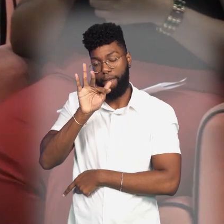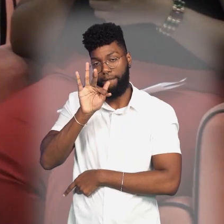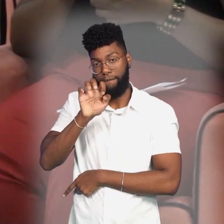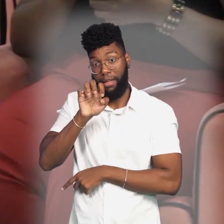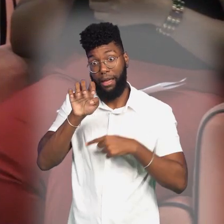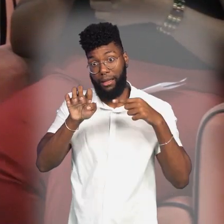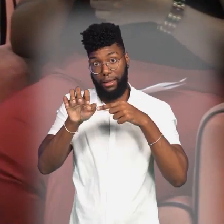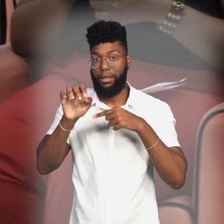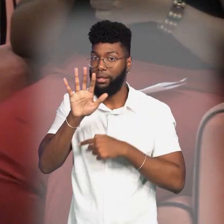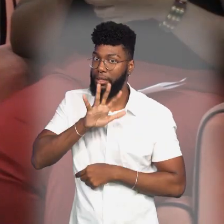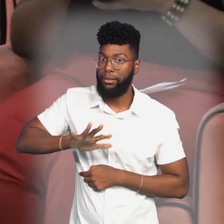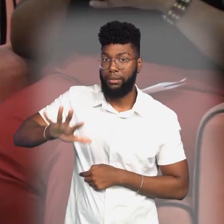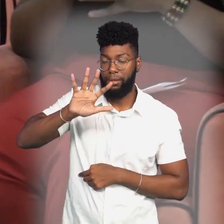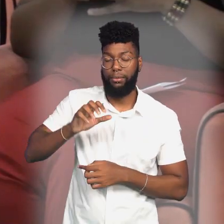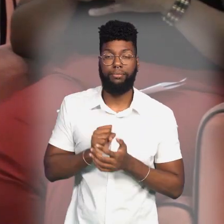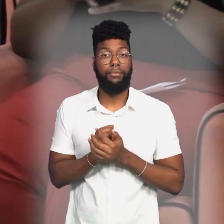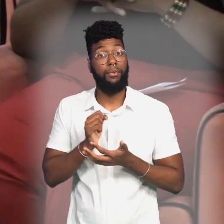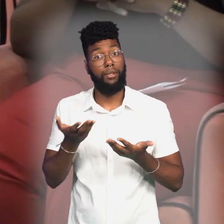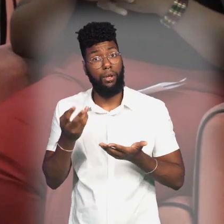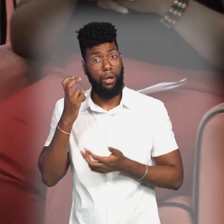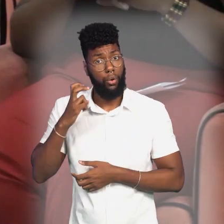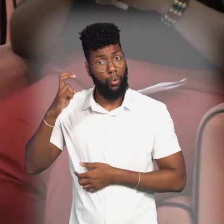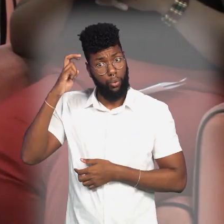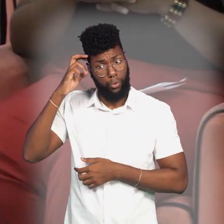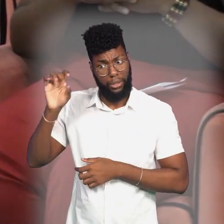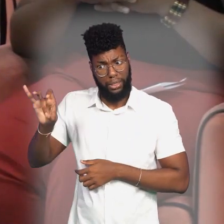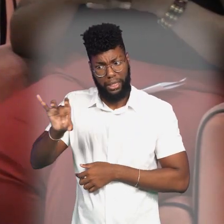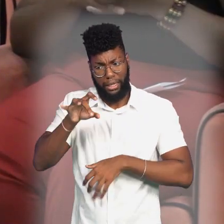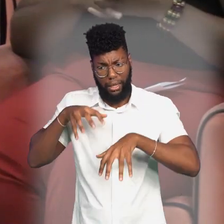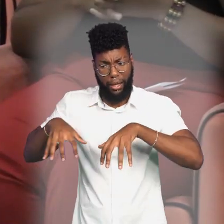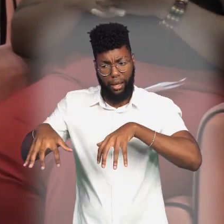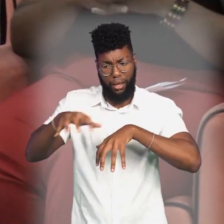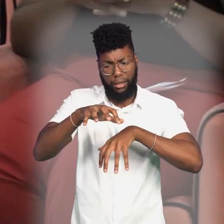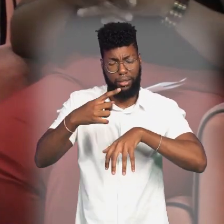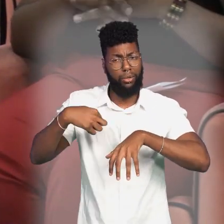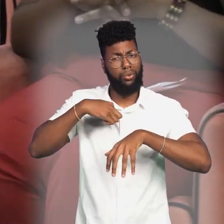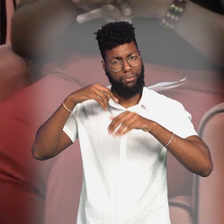ideia, e a cultura de cada região é respeitada. Tanto que,